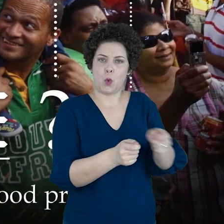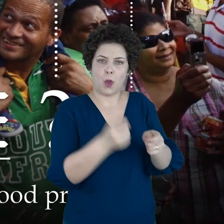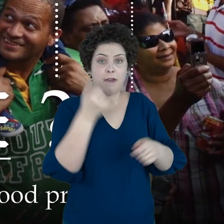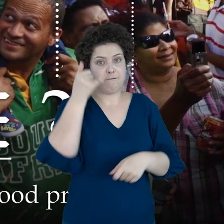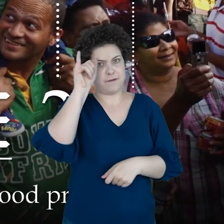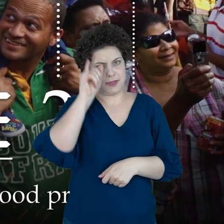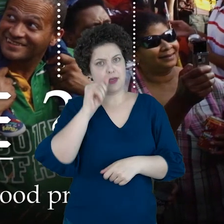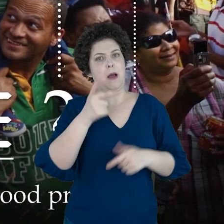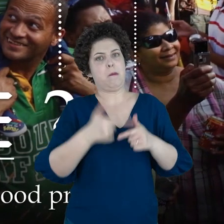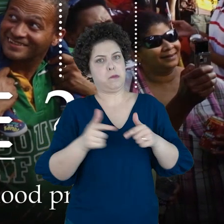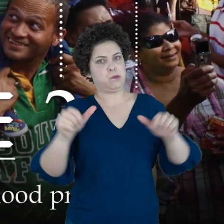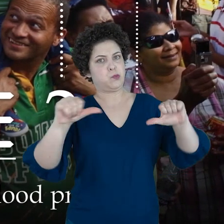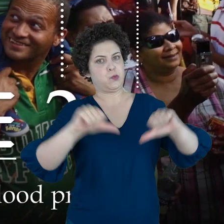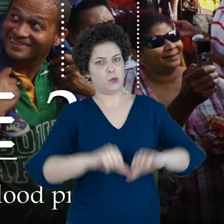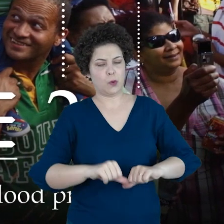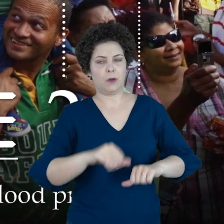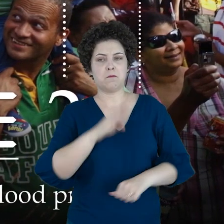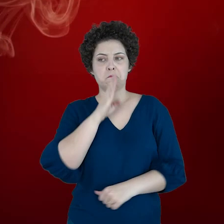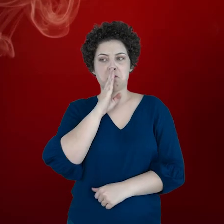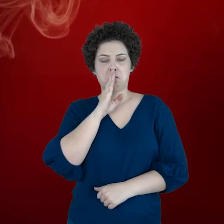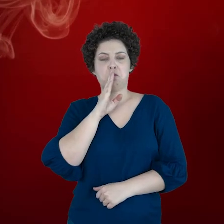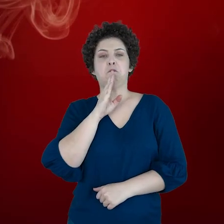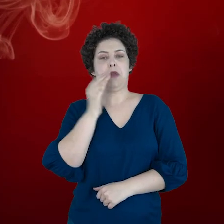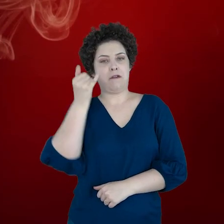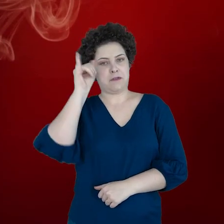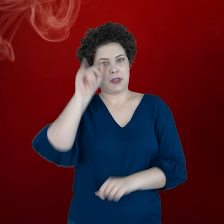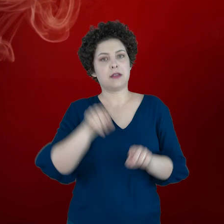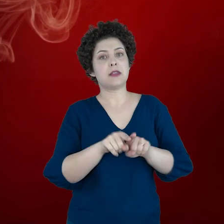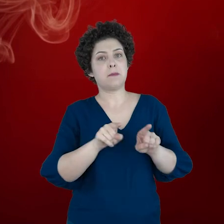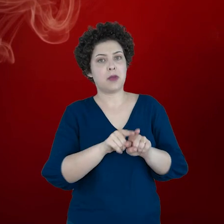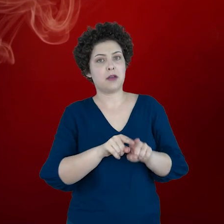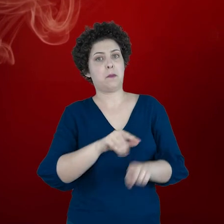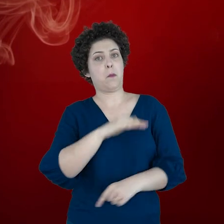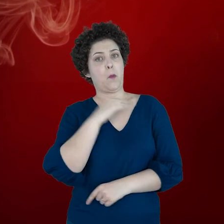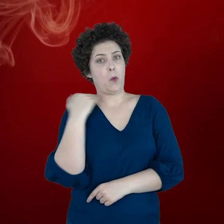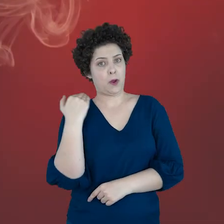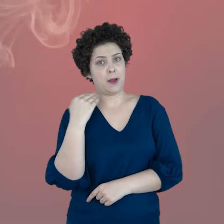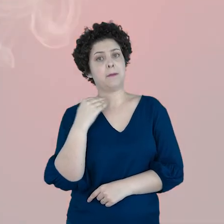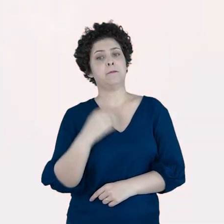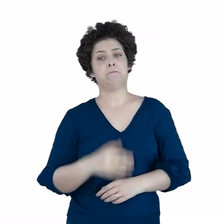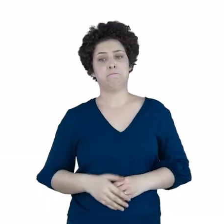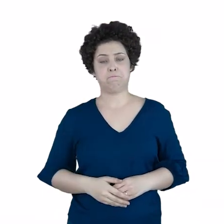e evitar essa doença silenciosa e, muitas vezes, fatal.